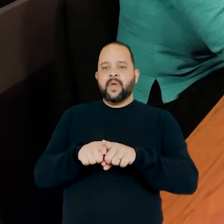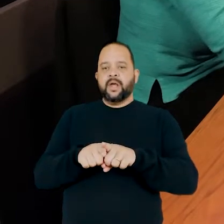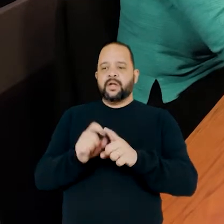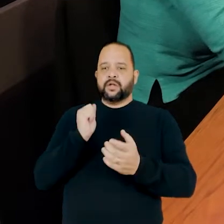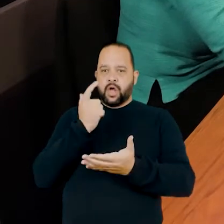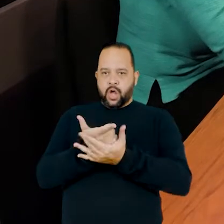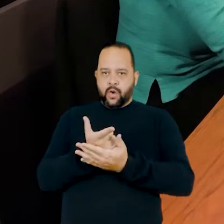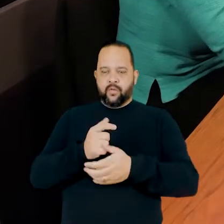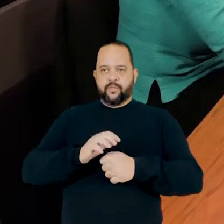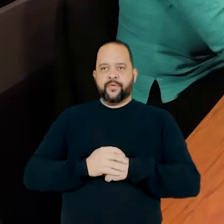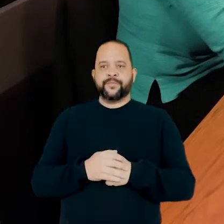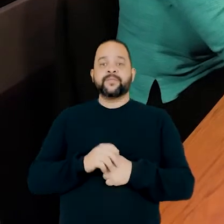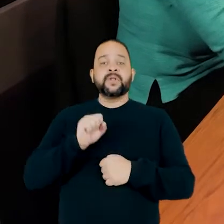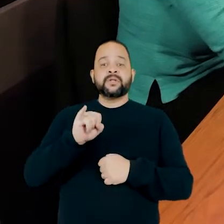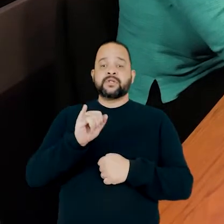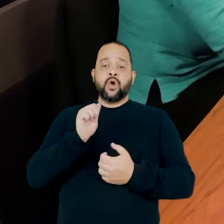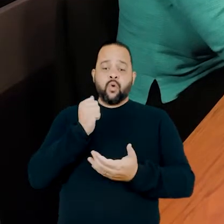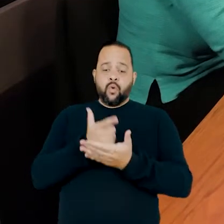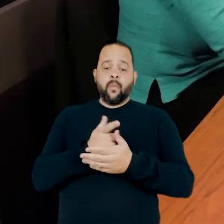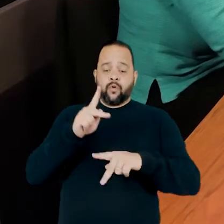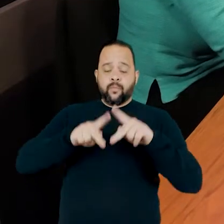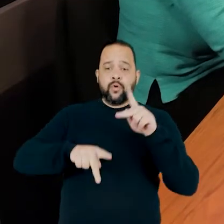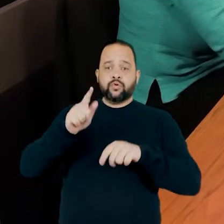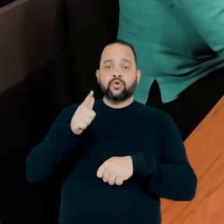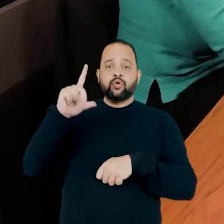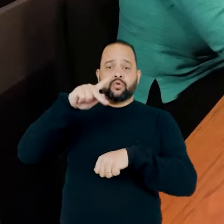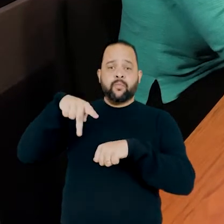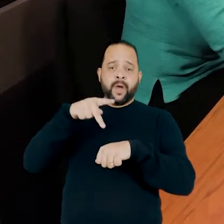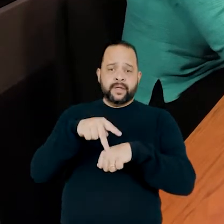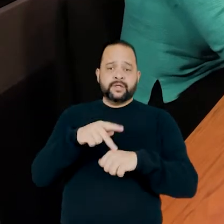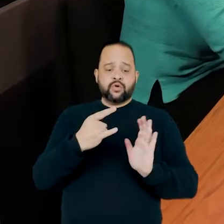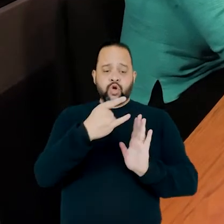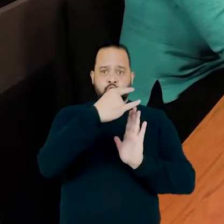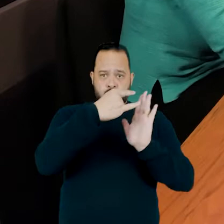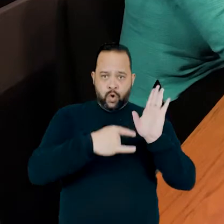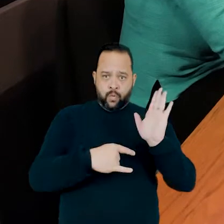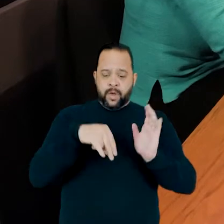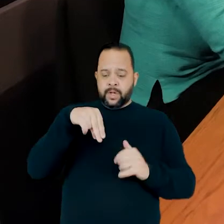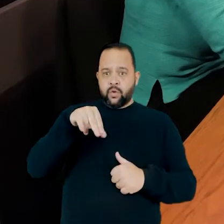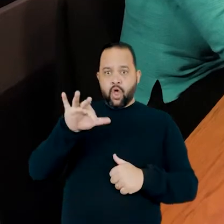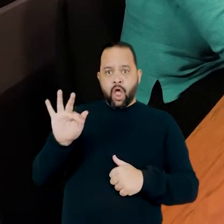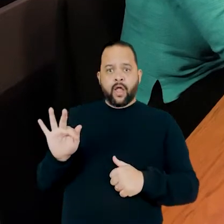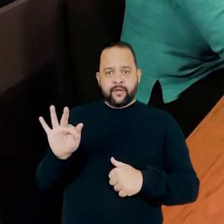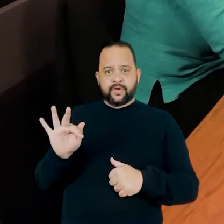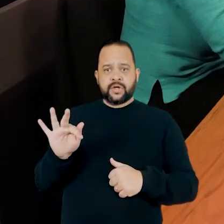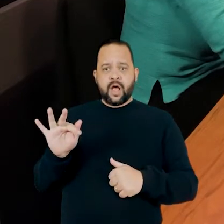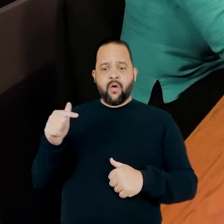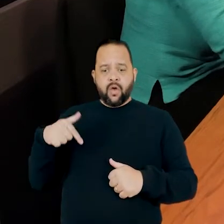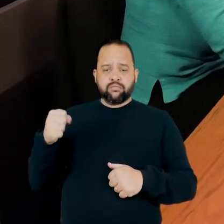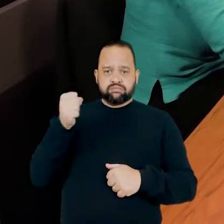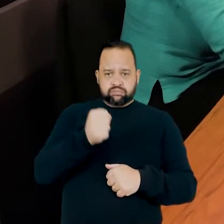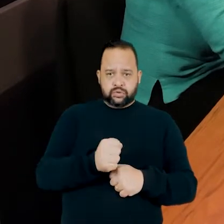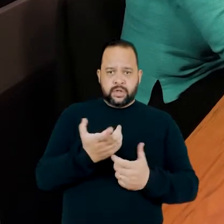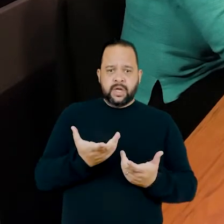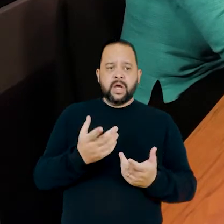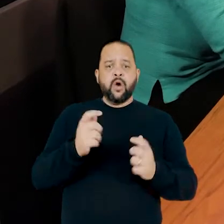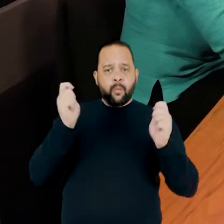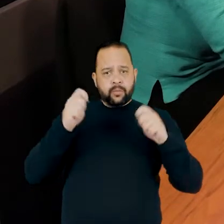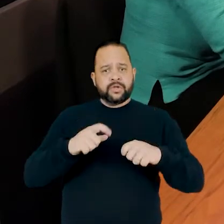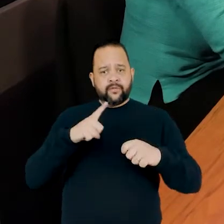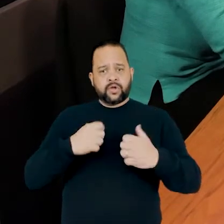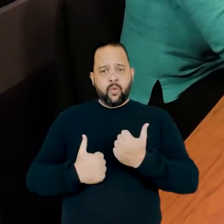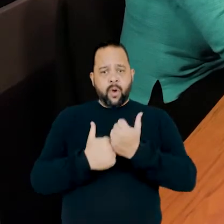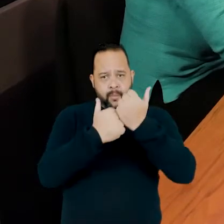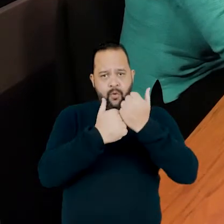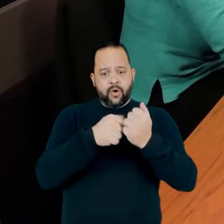Mas se eu compro fora do Brasil, com nota fiscal, tudo certinho, e aí eu trago pra cá, eu consigo ter o suporte